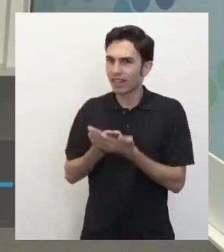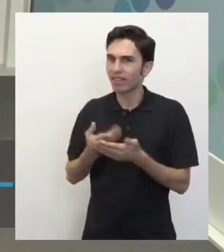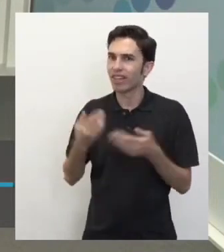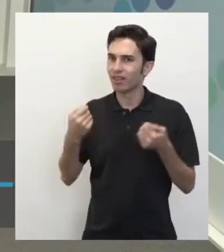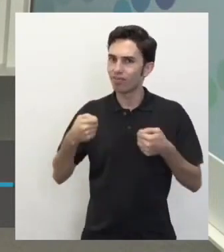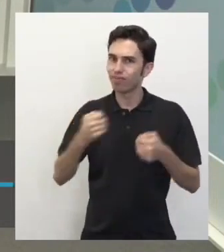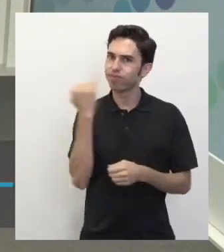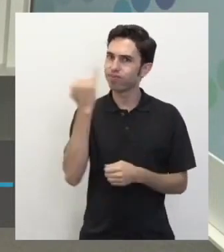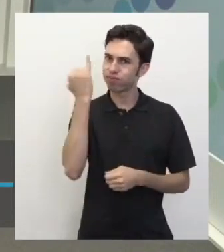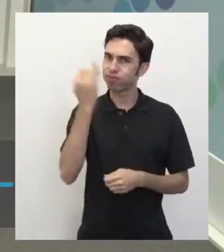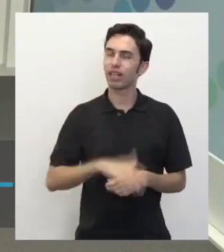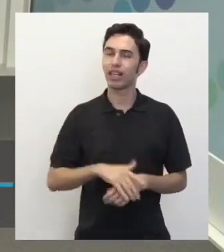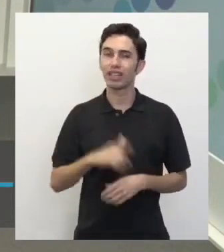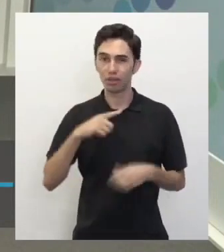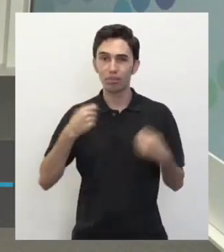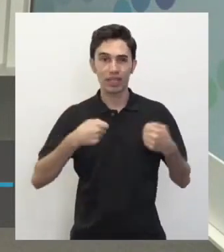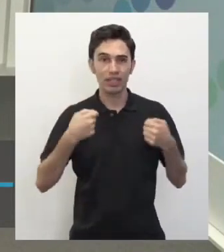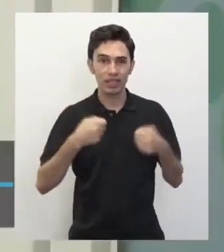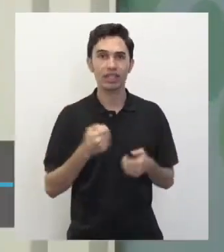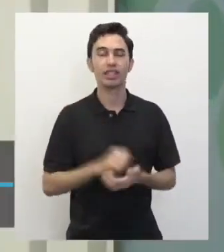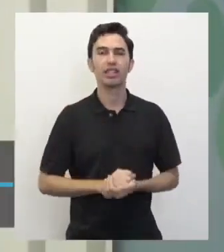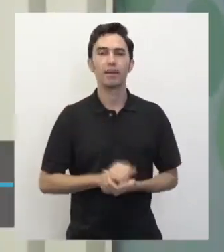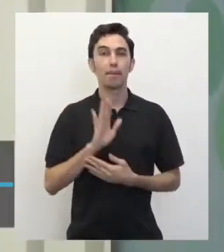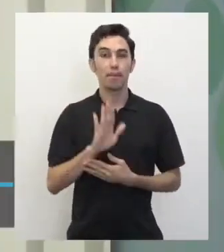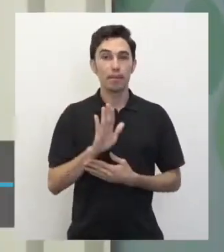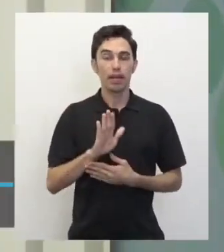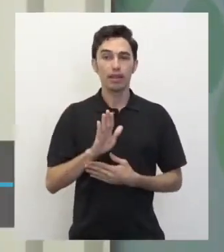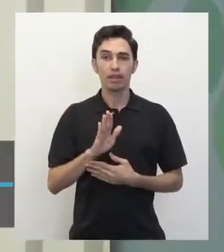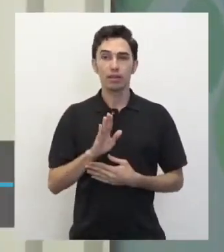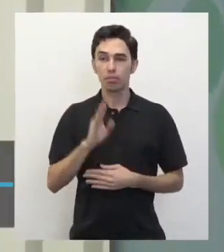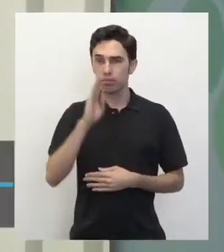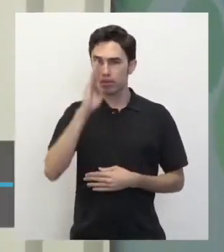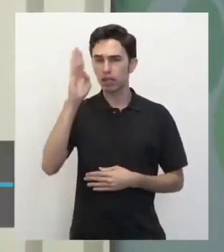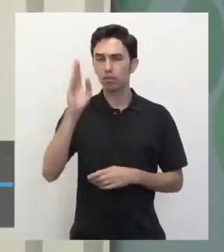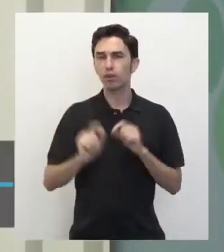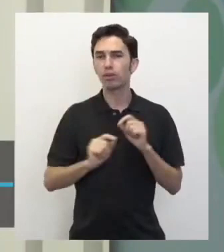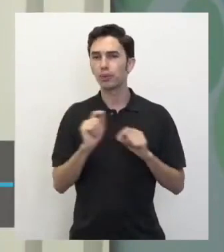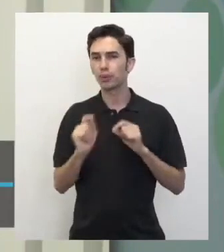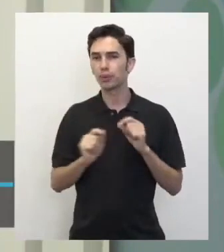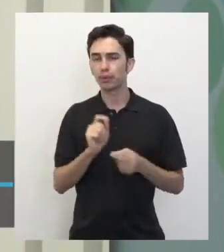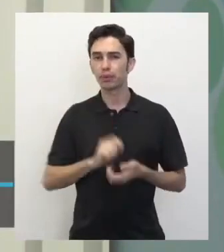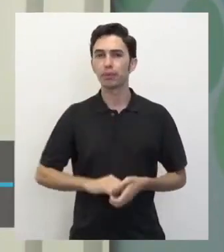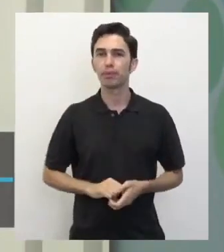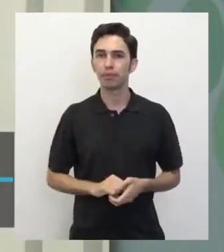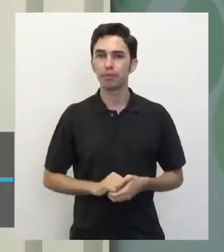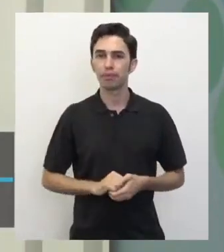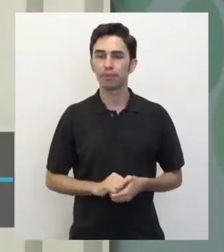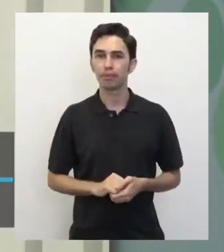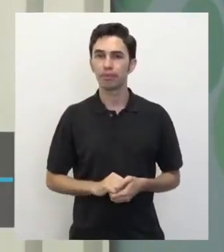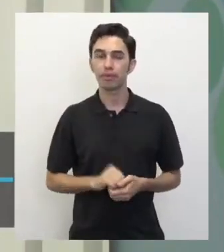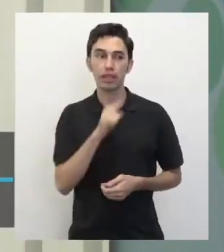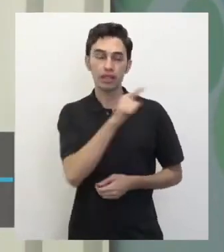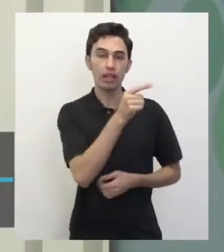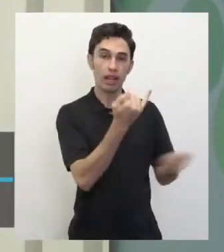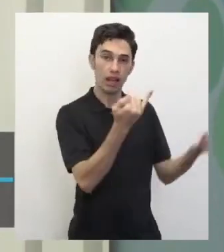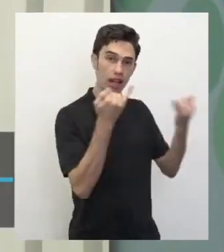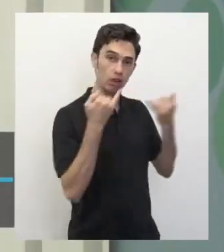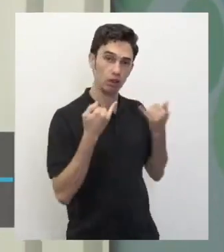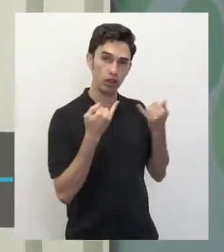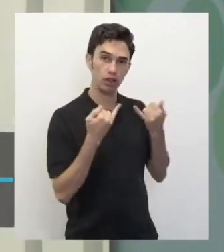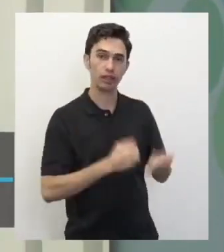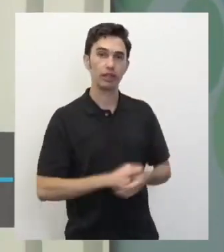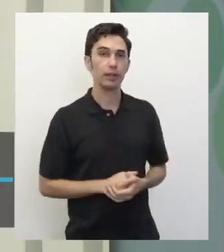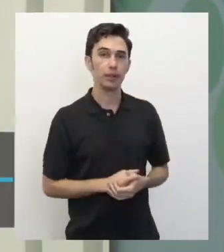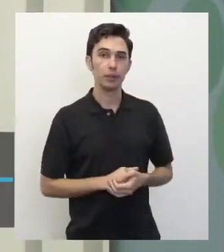temos que ter noção disso, temos que saber, mas mais do que a confiança, temos que saber que a notícia, assim